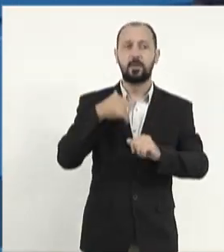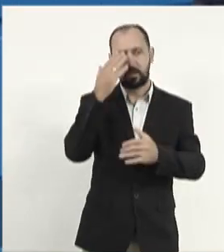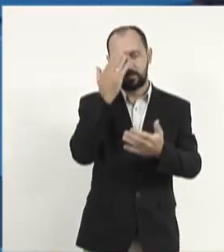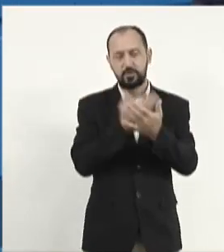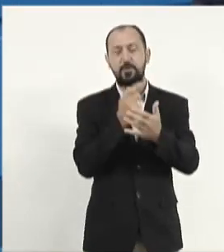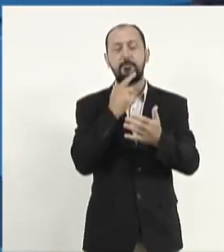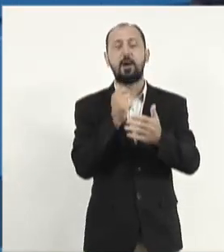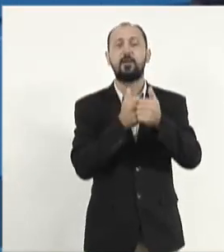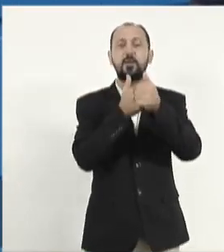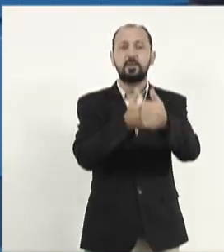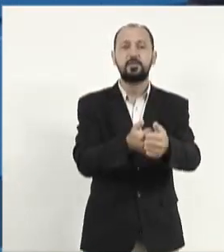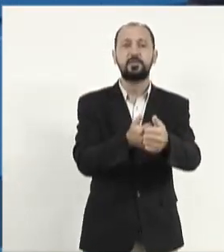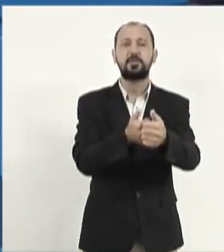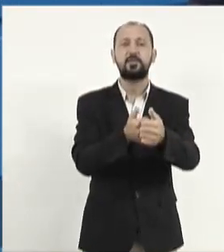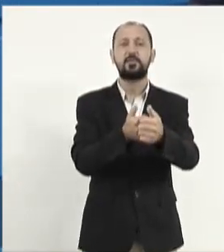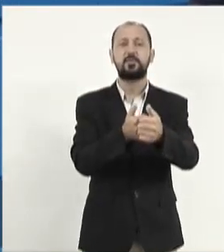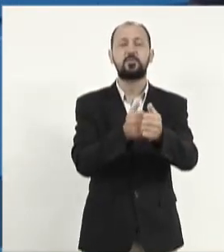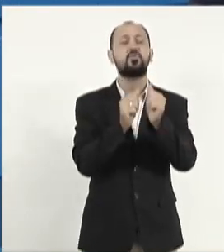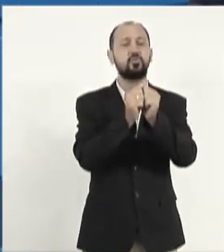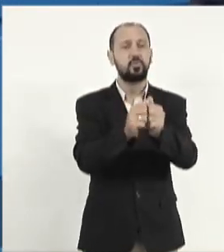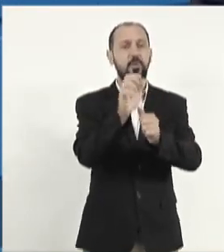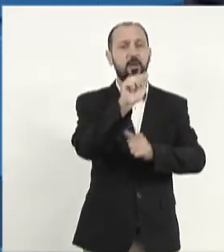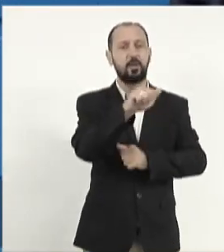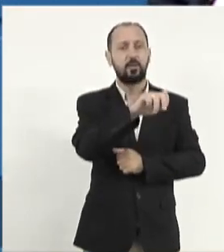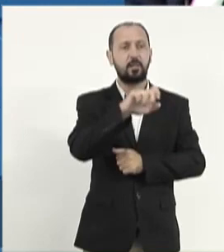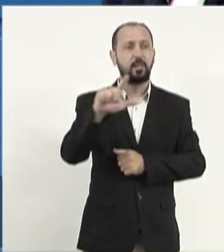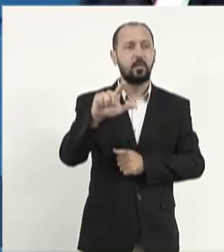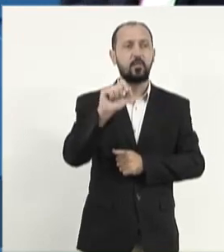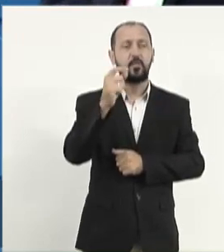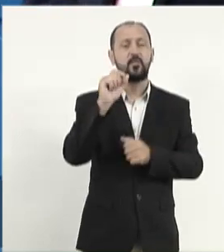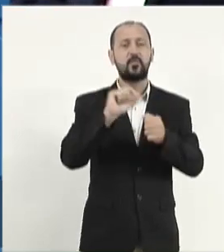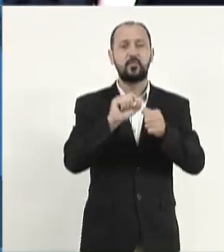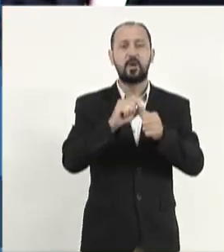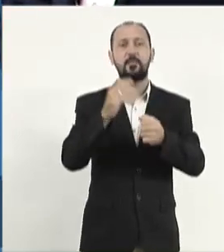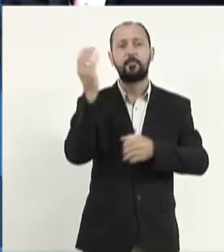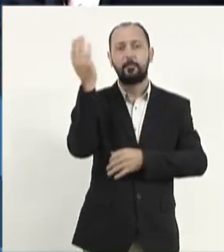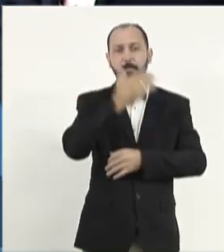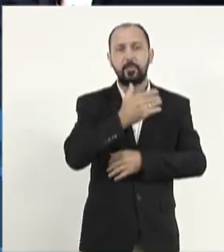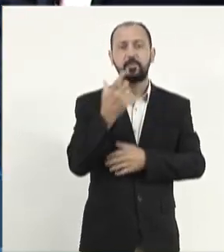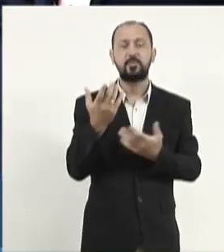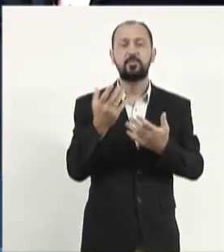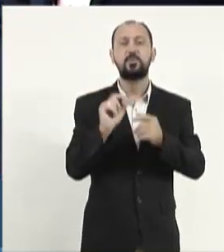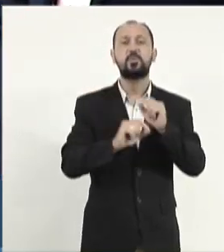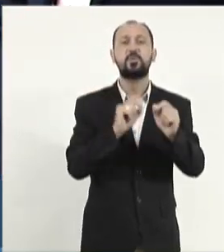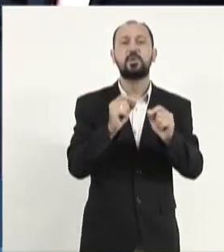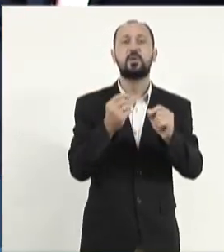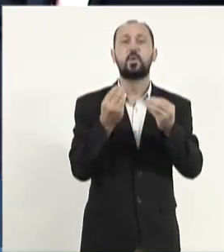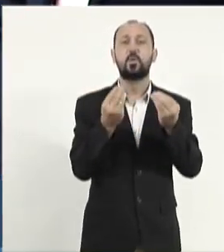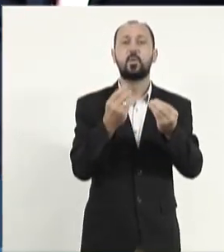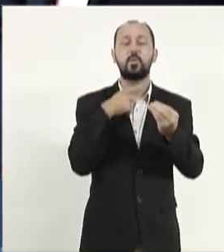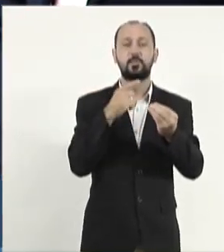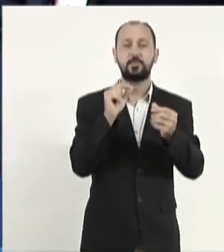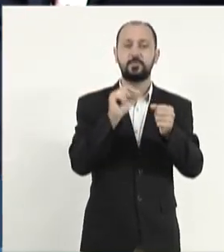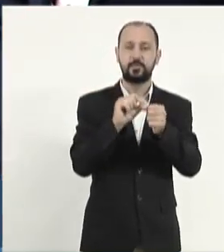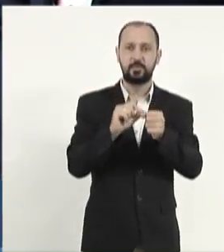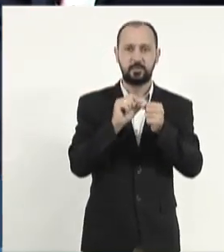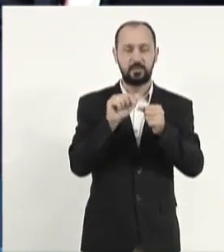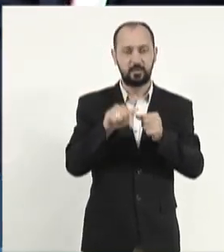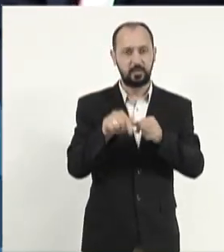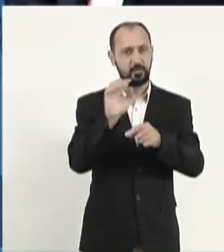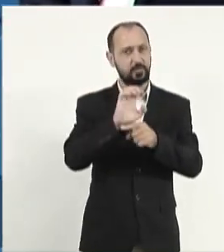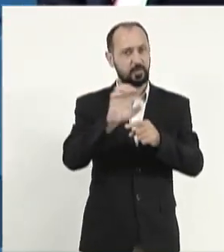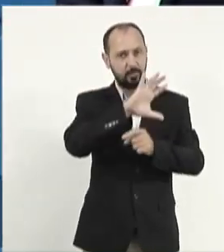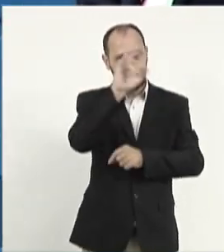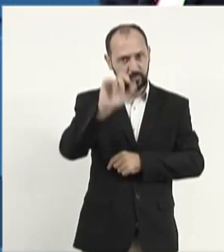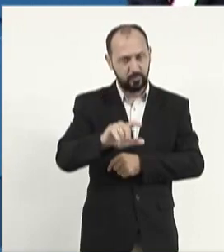estar junto à ANEEL, buscar a prestação de contas, como está acontecendo aqui no estado